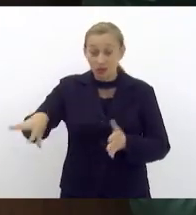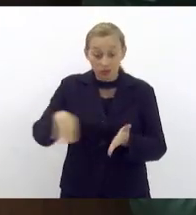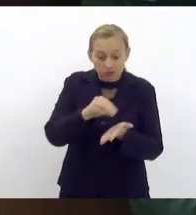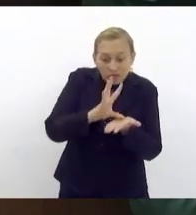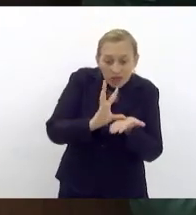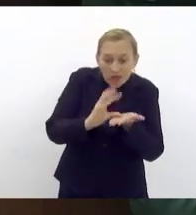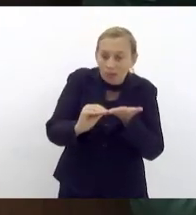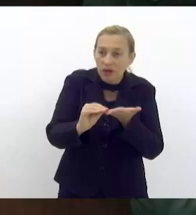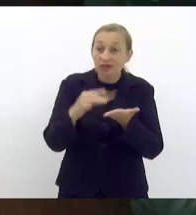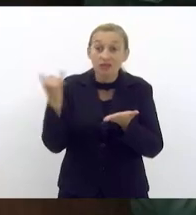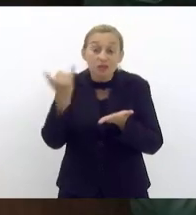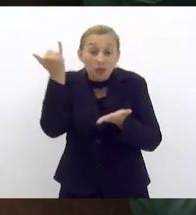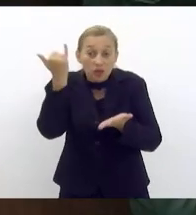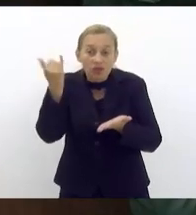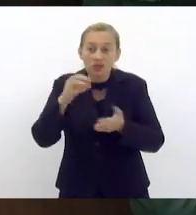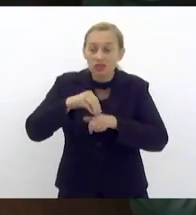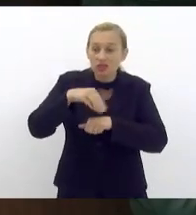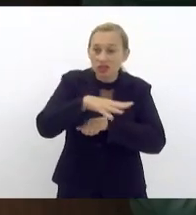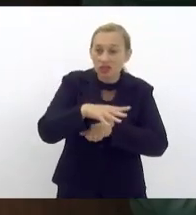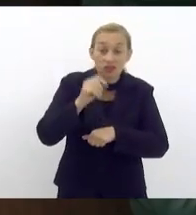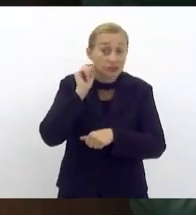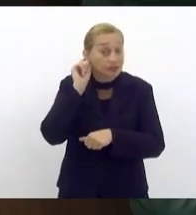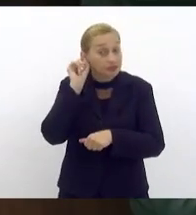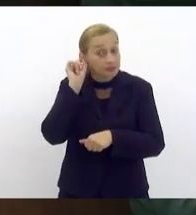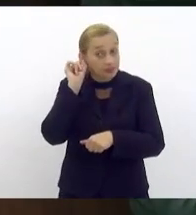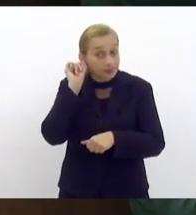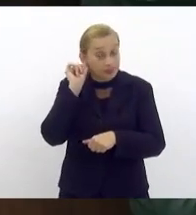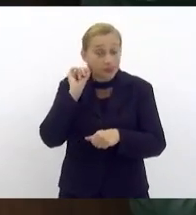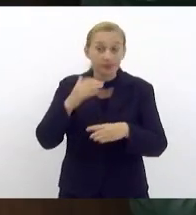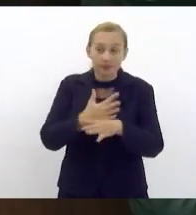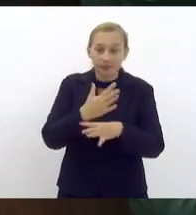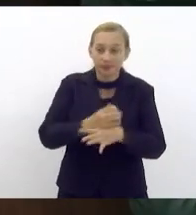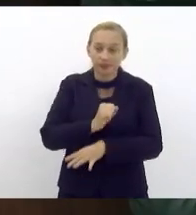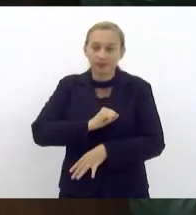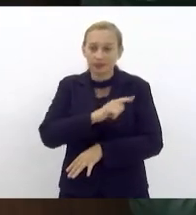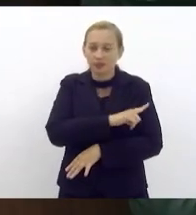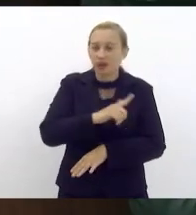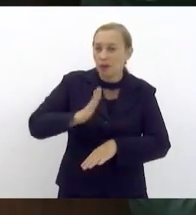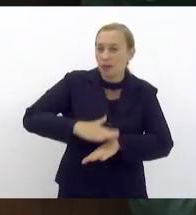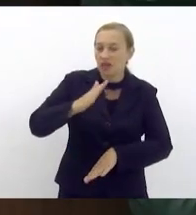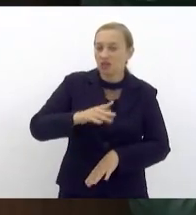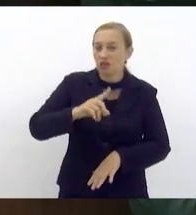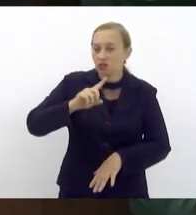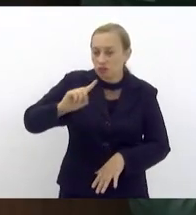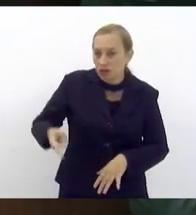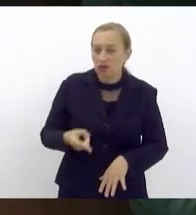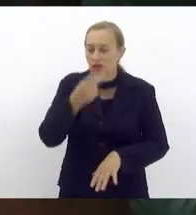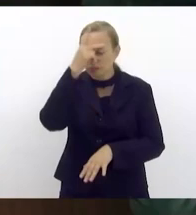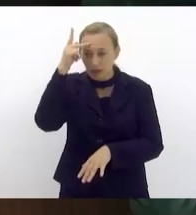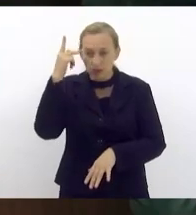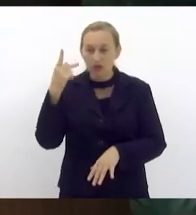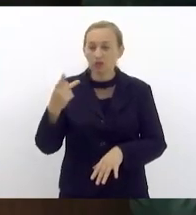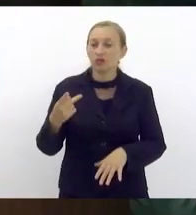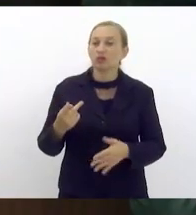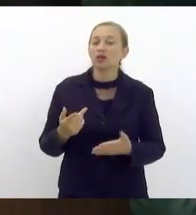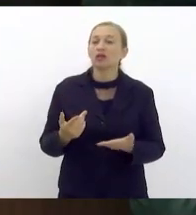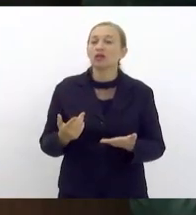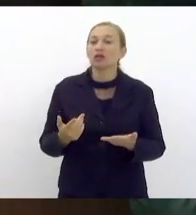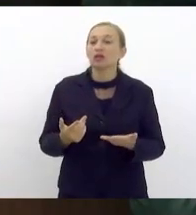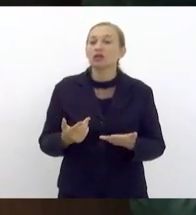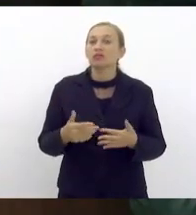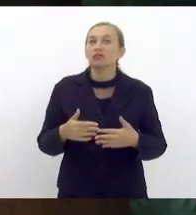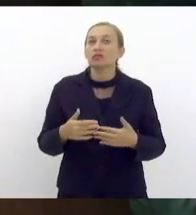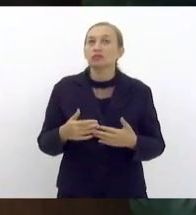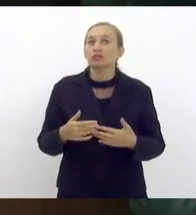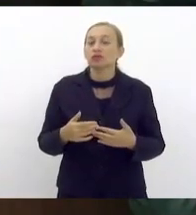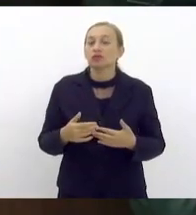em Pauta essa importante indicação cidade de São Gonçalo tem mais de um milhão de habitantes uma área territorial gigante e a gente